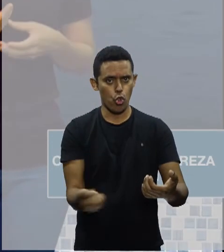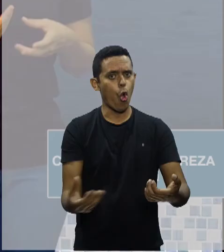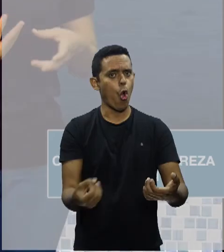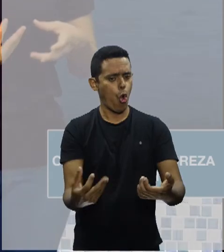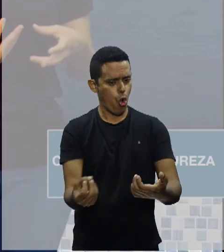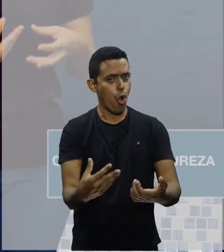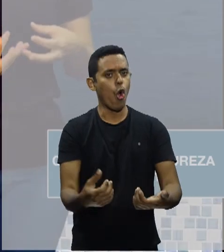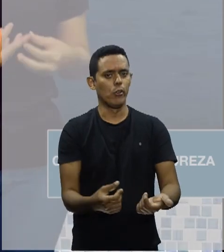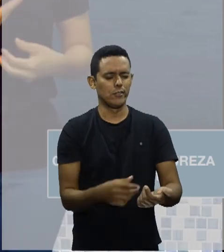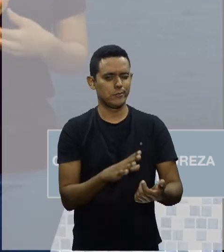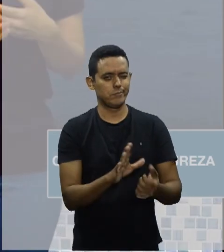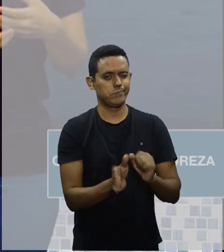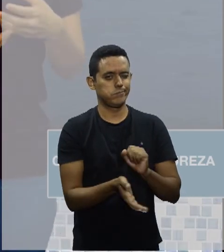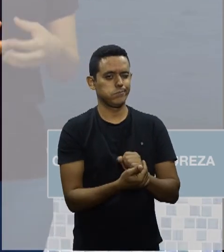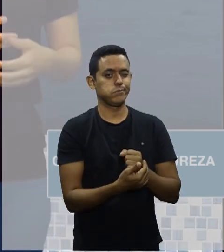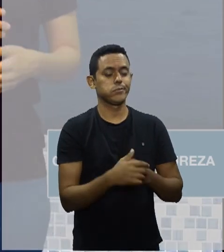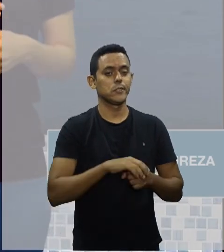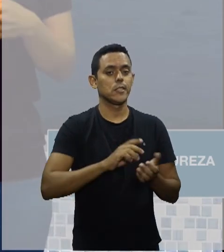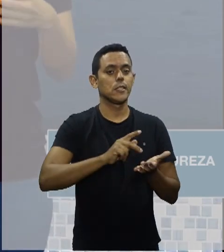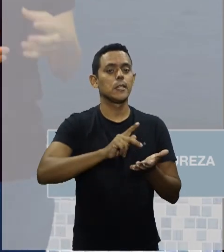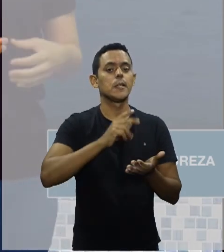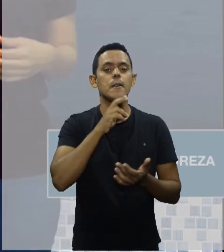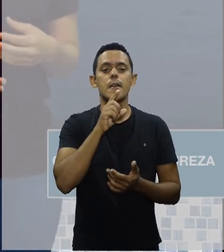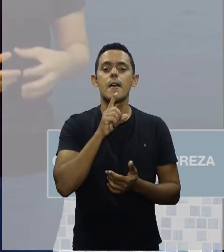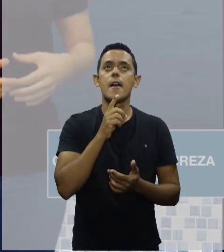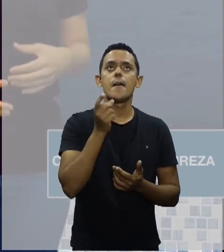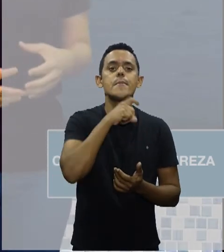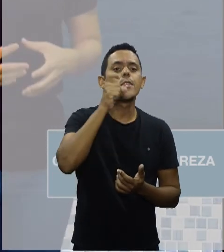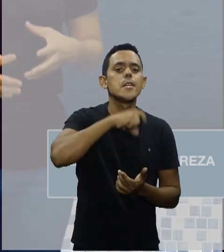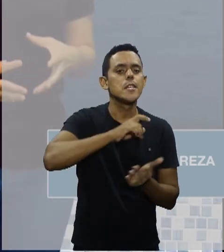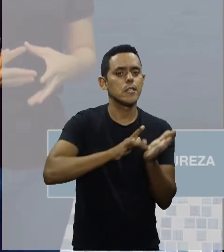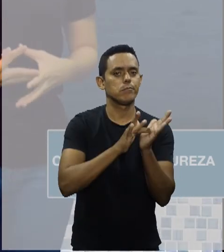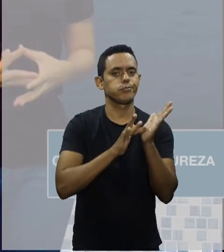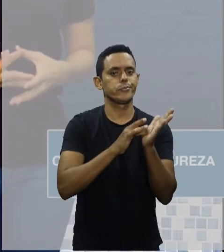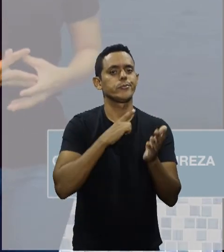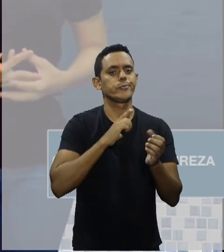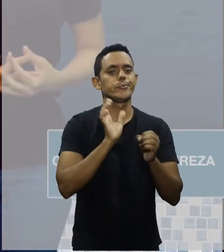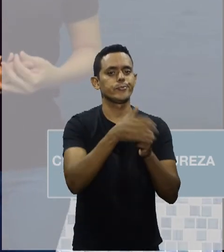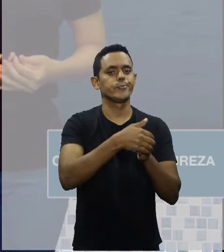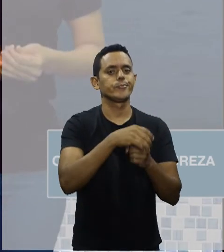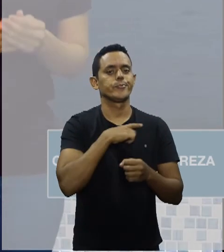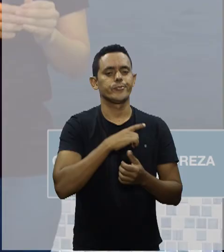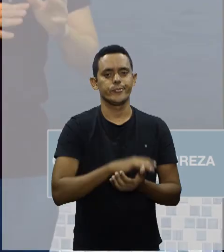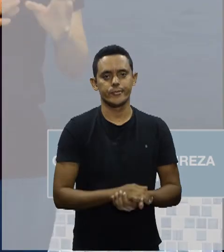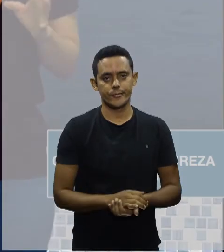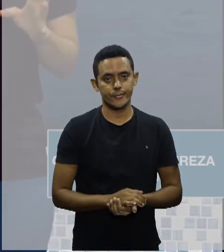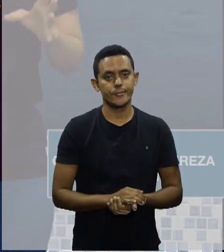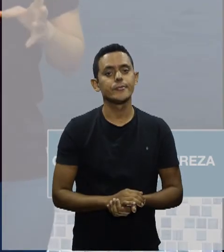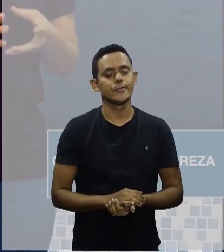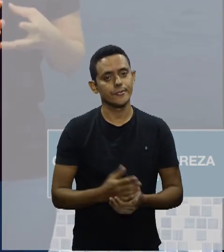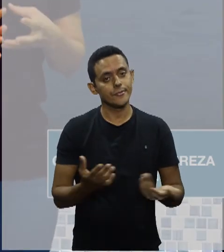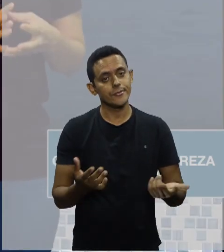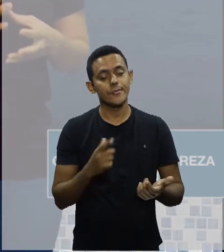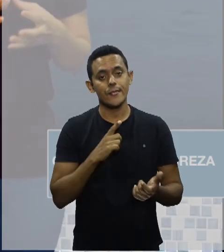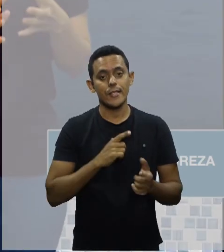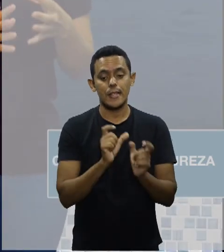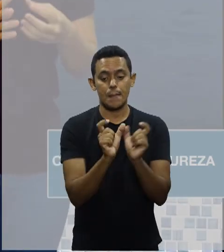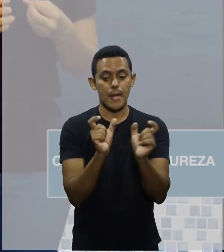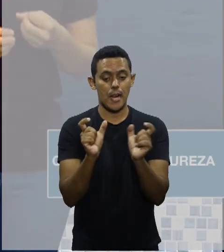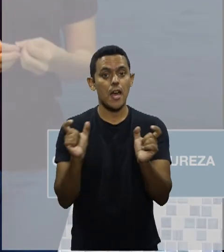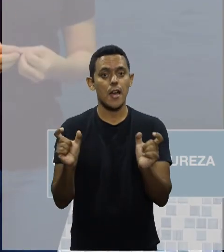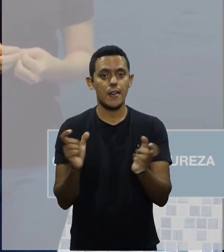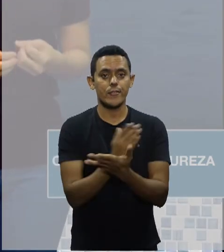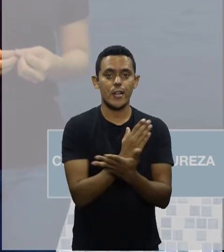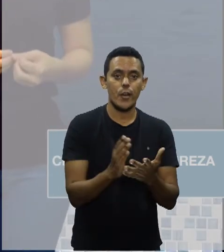coisa o resto da notícia tem outra muitas fake news elas tem erros de português bem graves né mostrando que não foi um